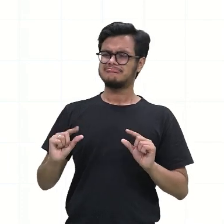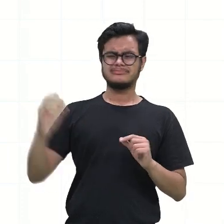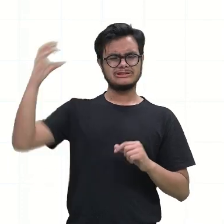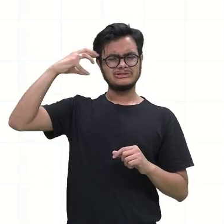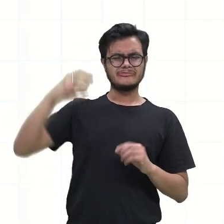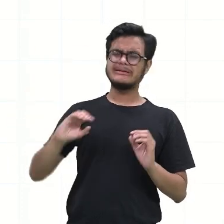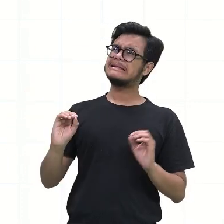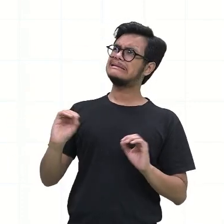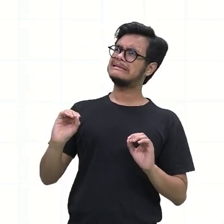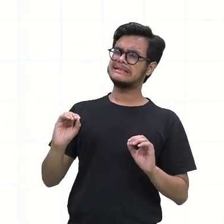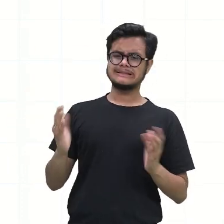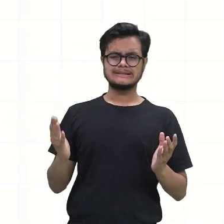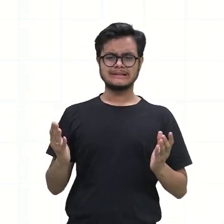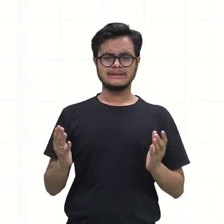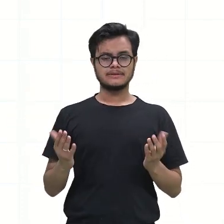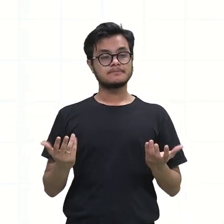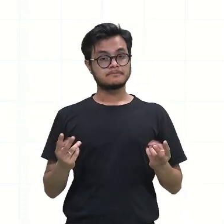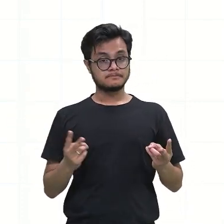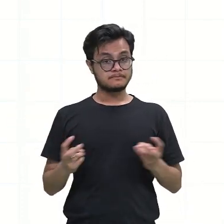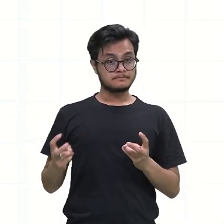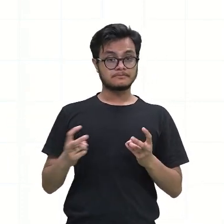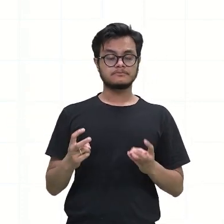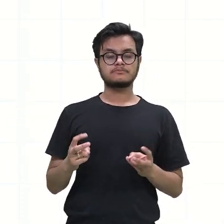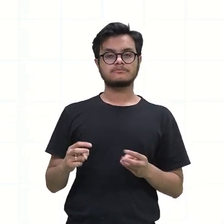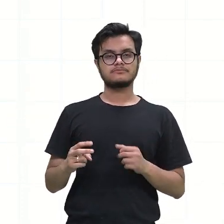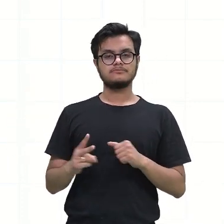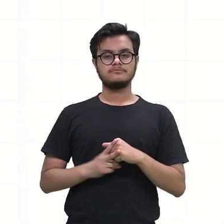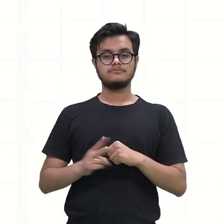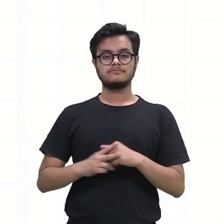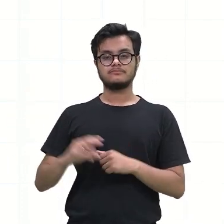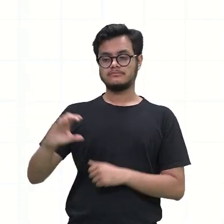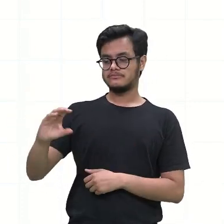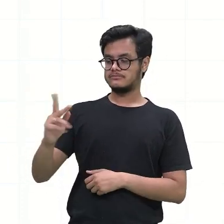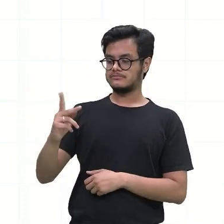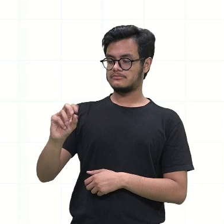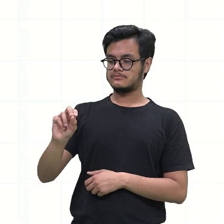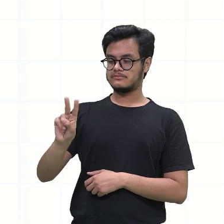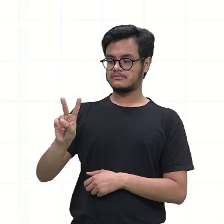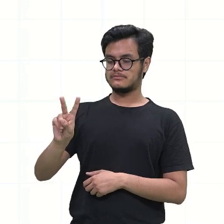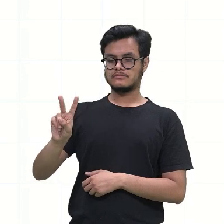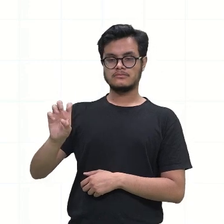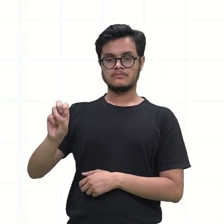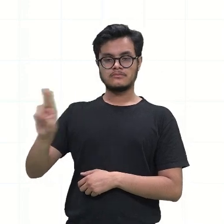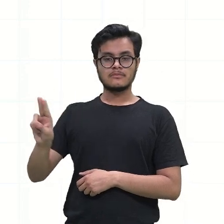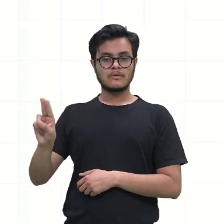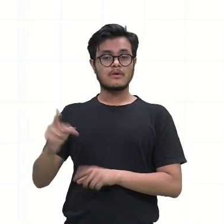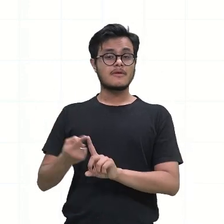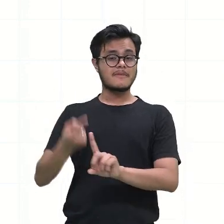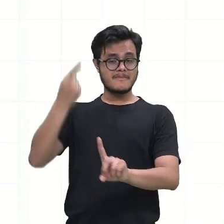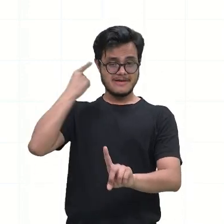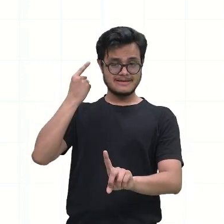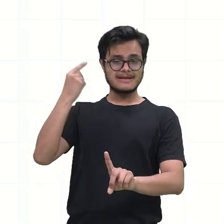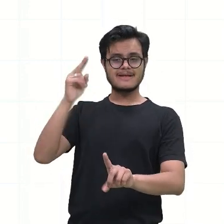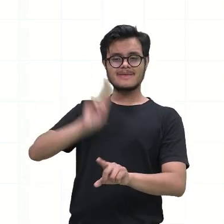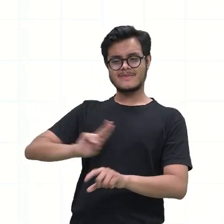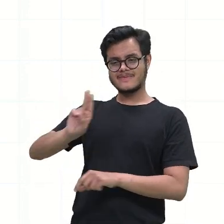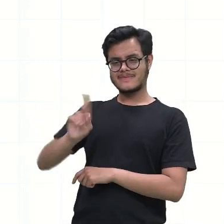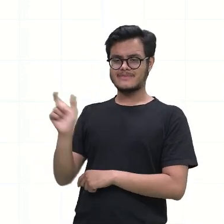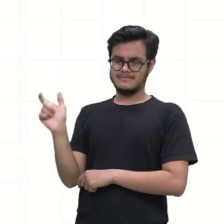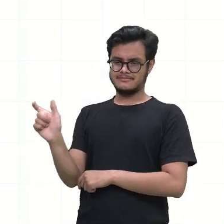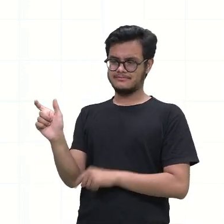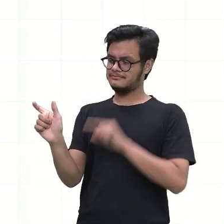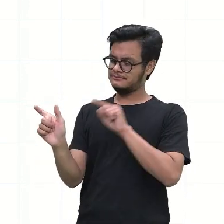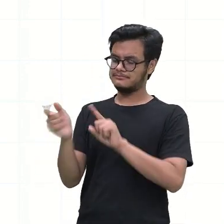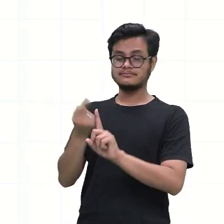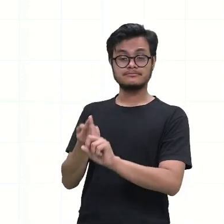pouquíssimo. Notaram aí que ele está flexionado no passado. Exatamente. Durante